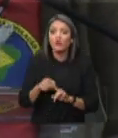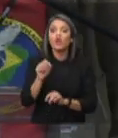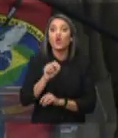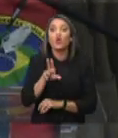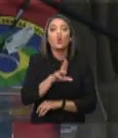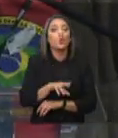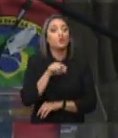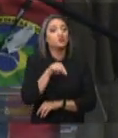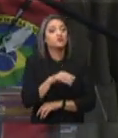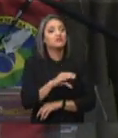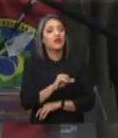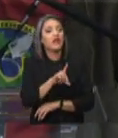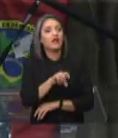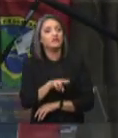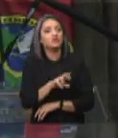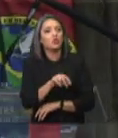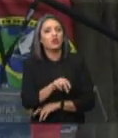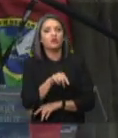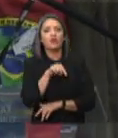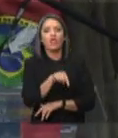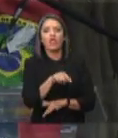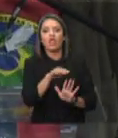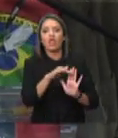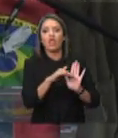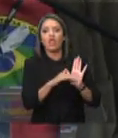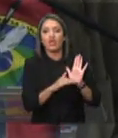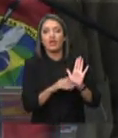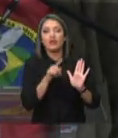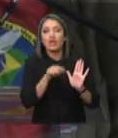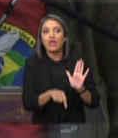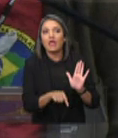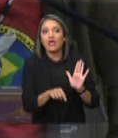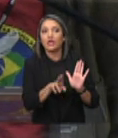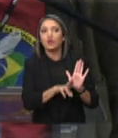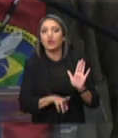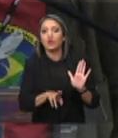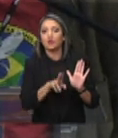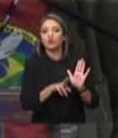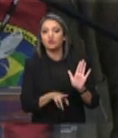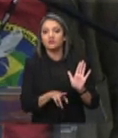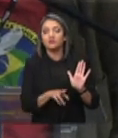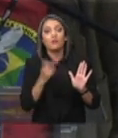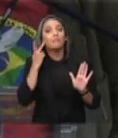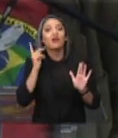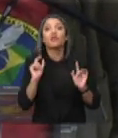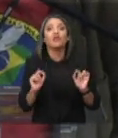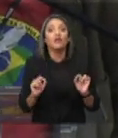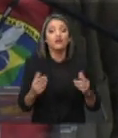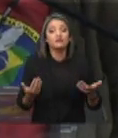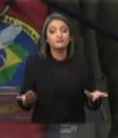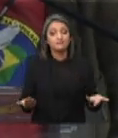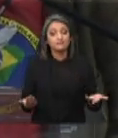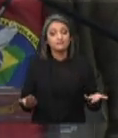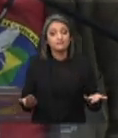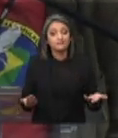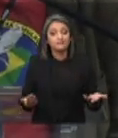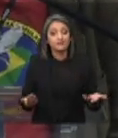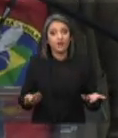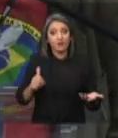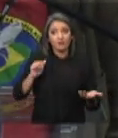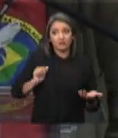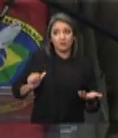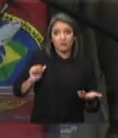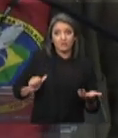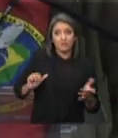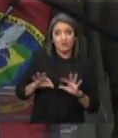como ferramenta para para que para receber bolsa família